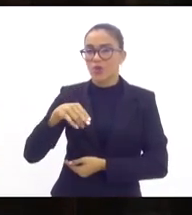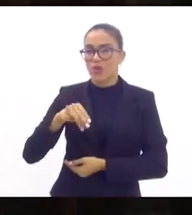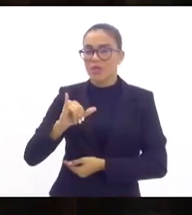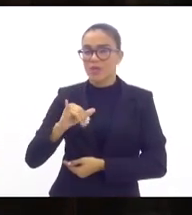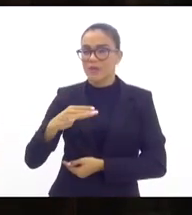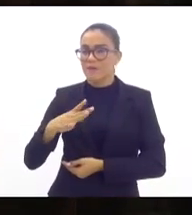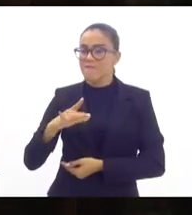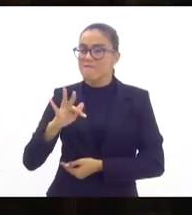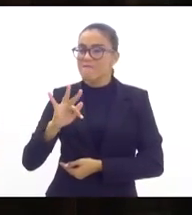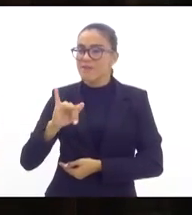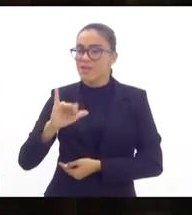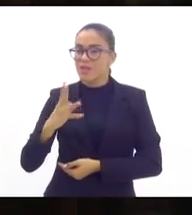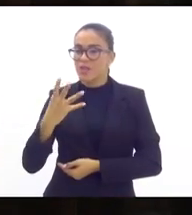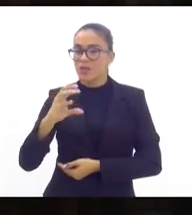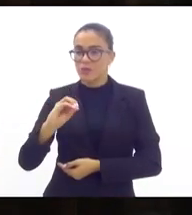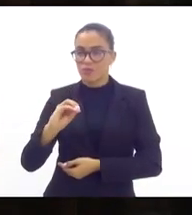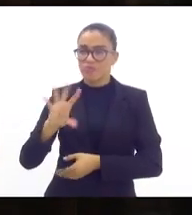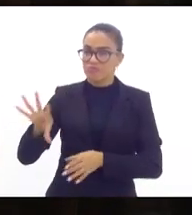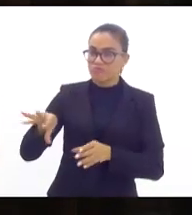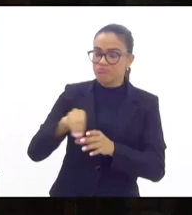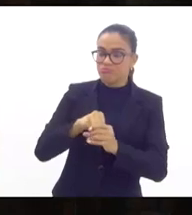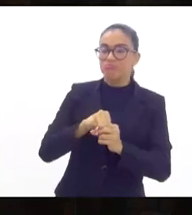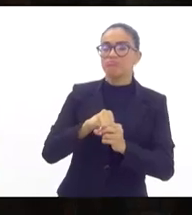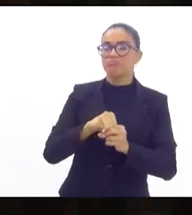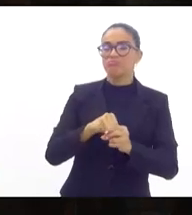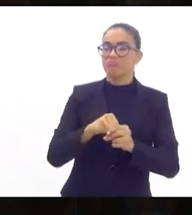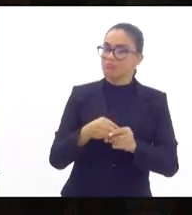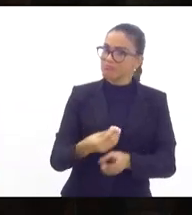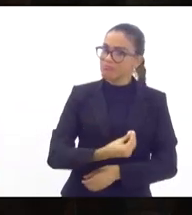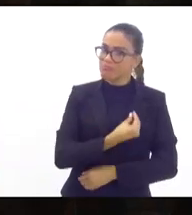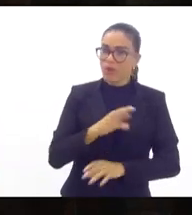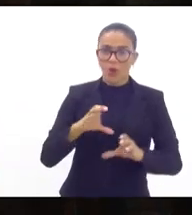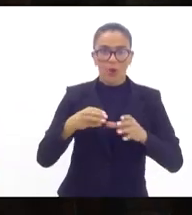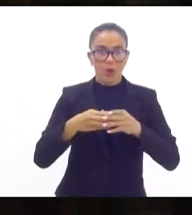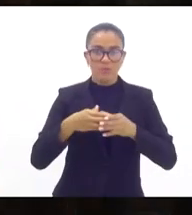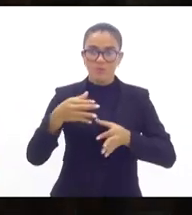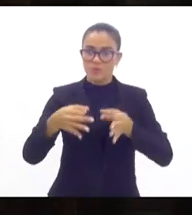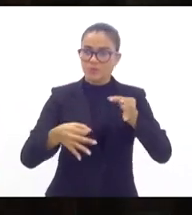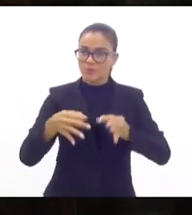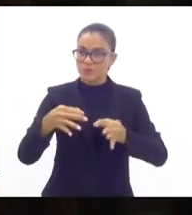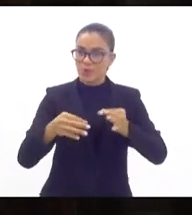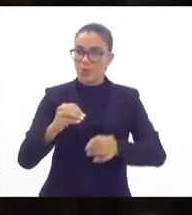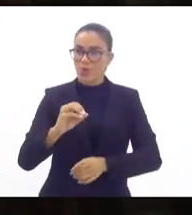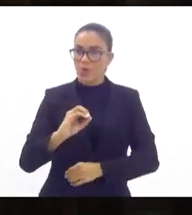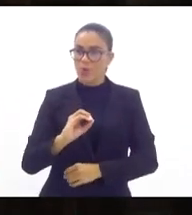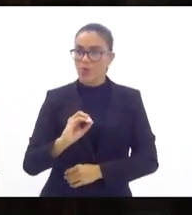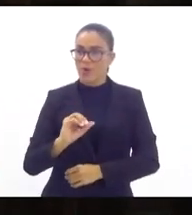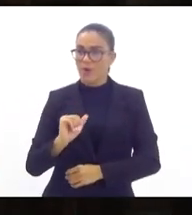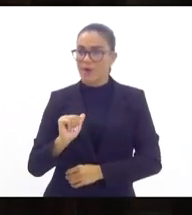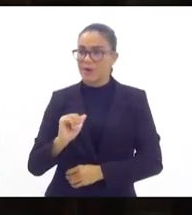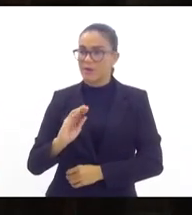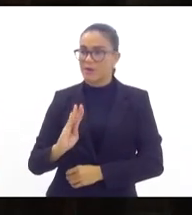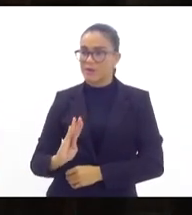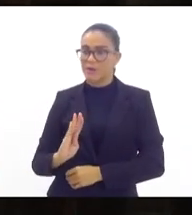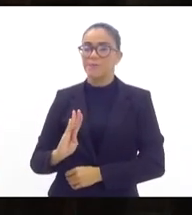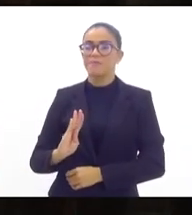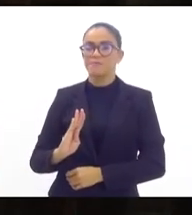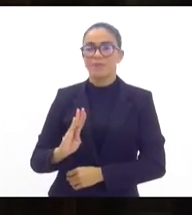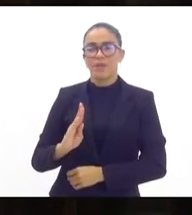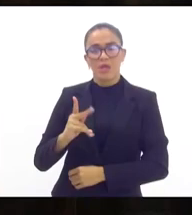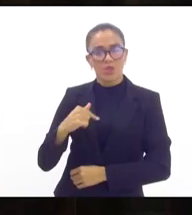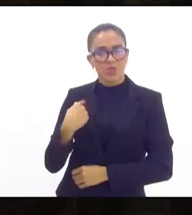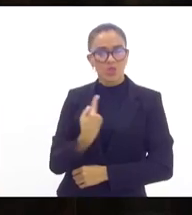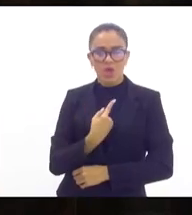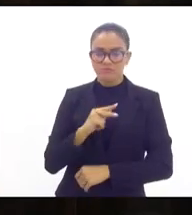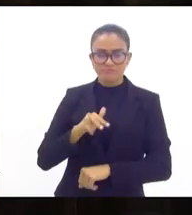na implantação da nossa comissão lá na OAB é a OAB aqui vem deixar claro que está